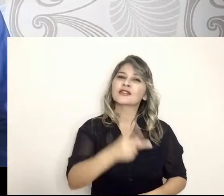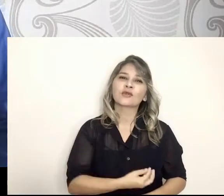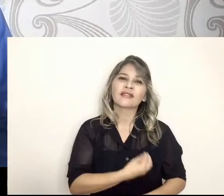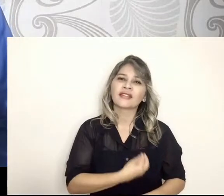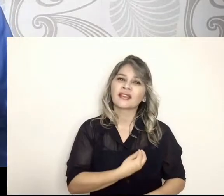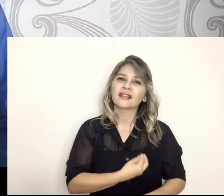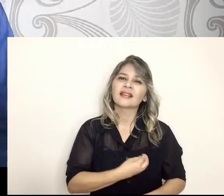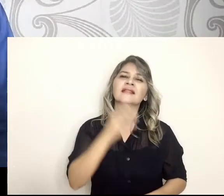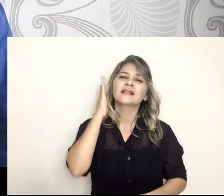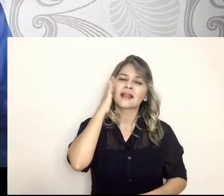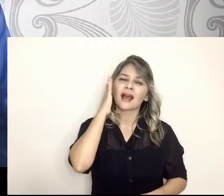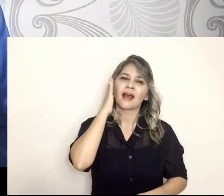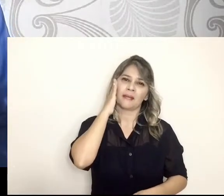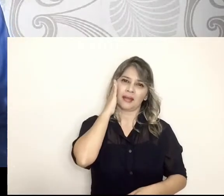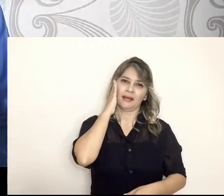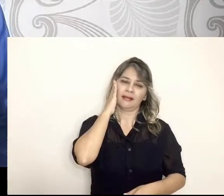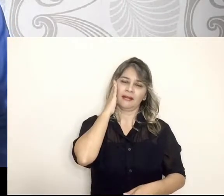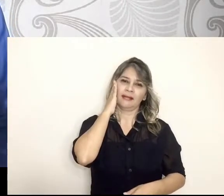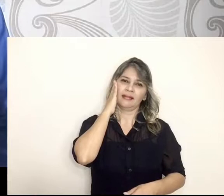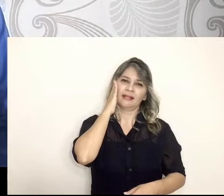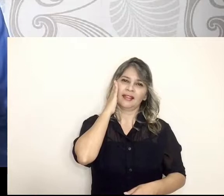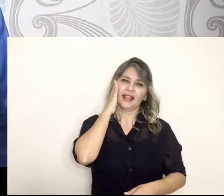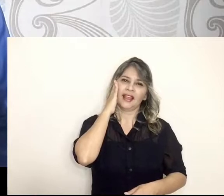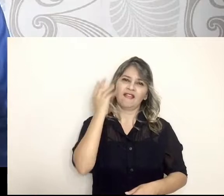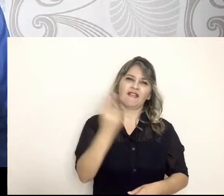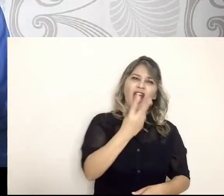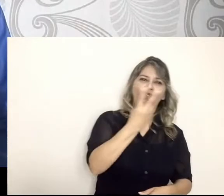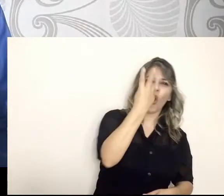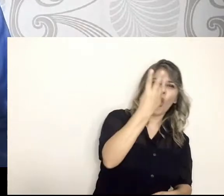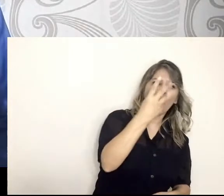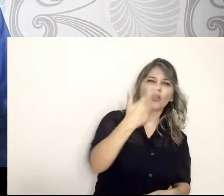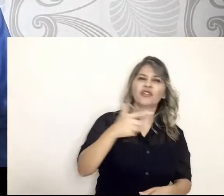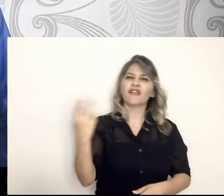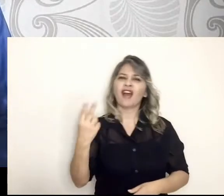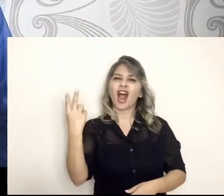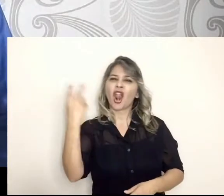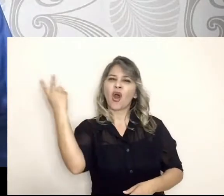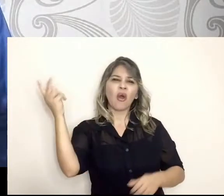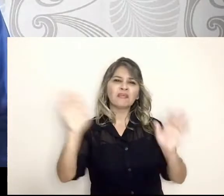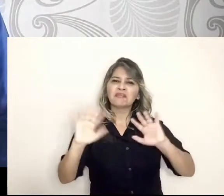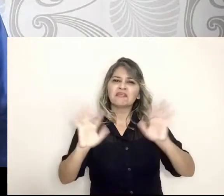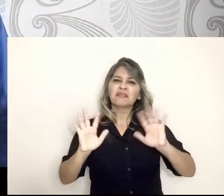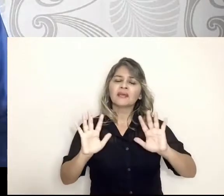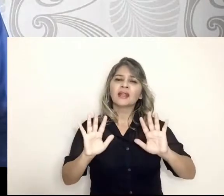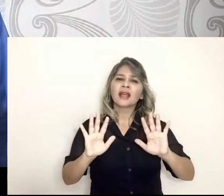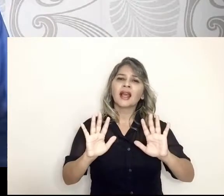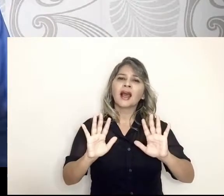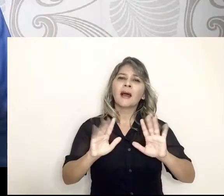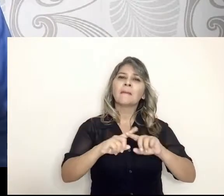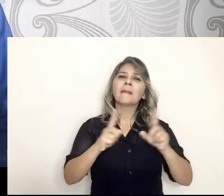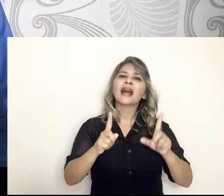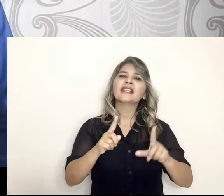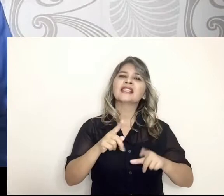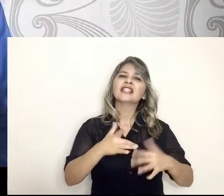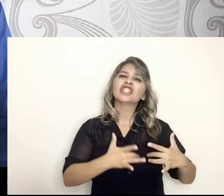coração. Sempre que realizamos uma oferta, Deus enxerga aquilo que está dentro do nosso coração.